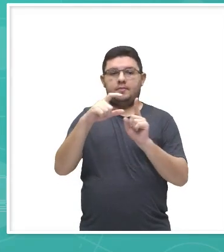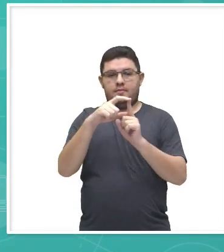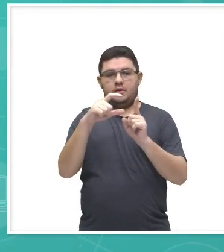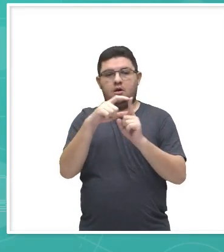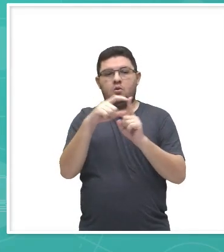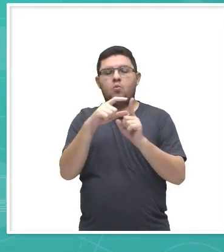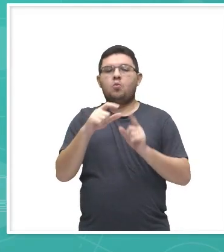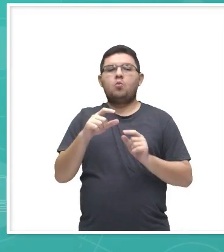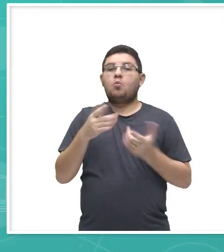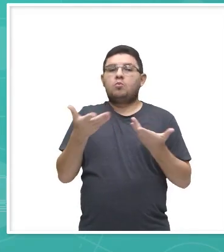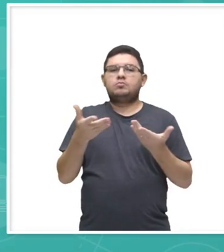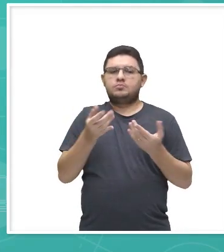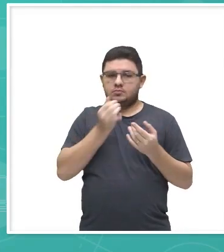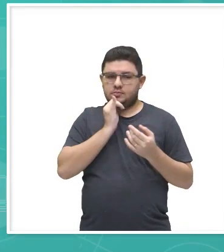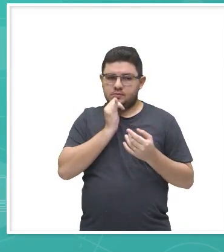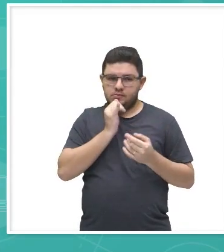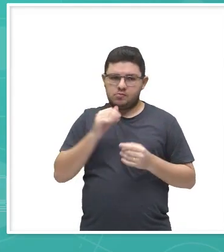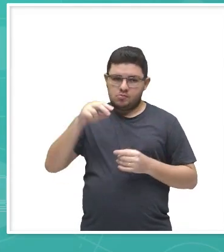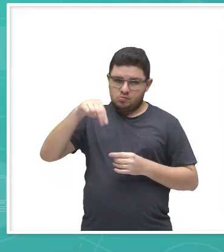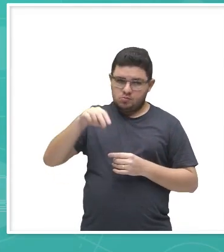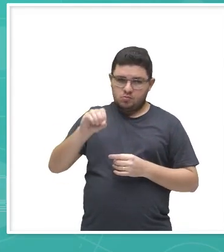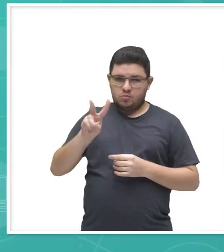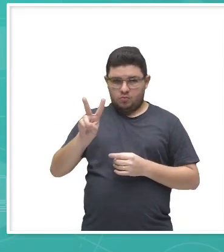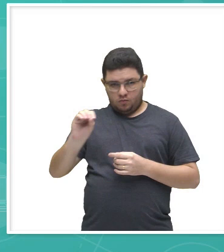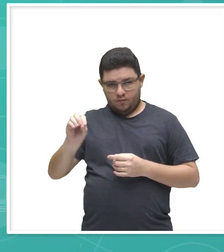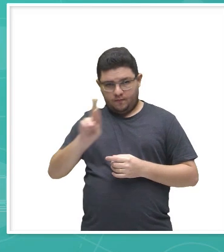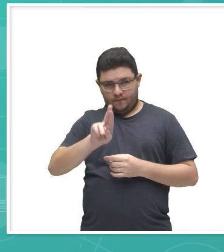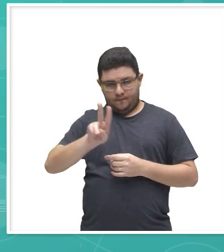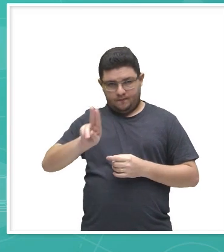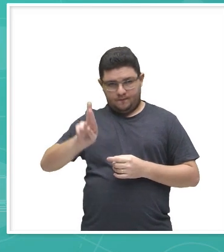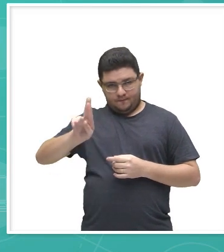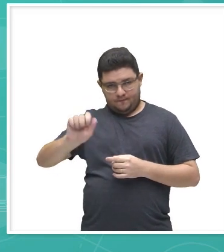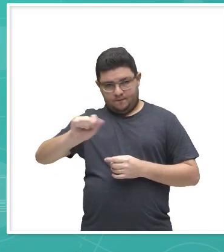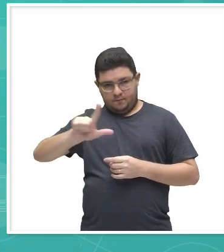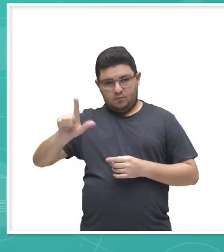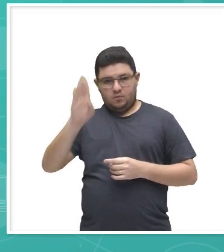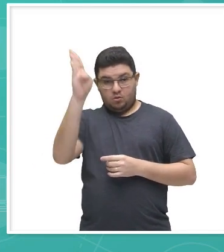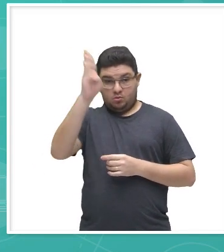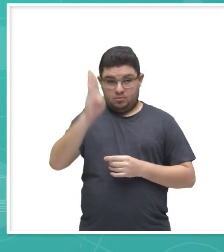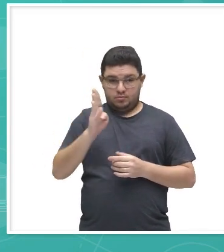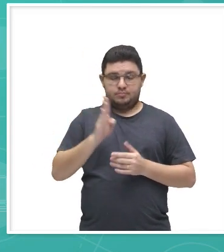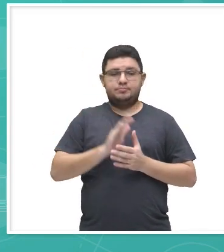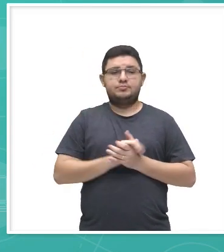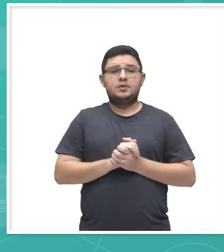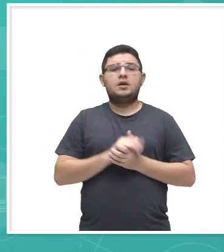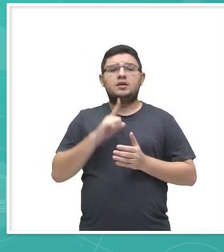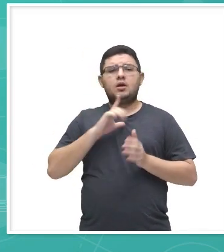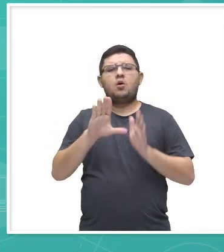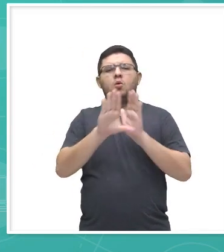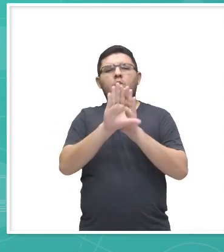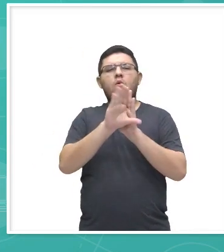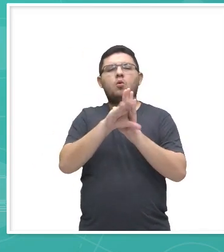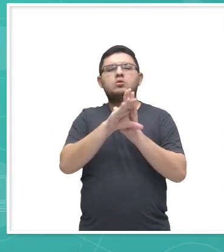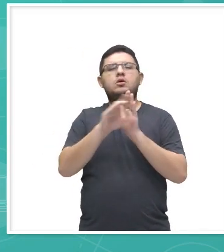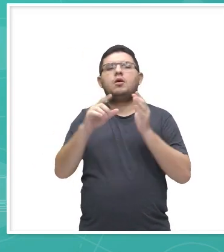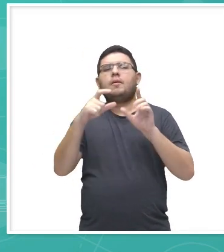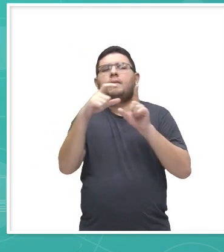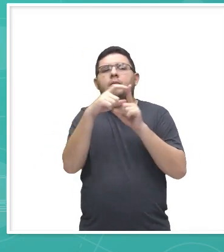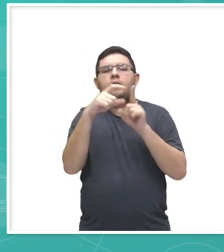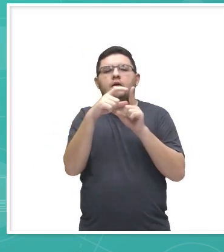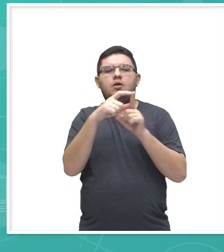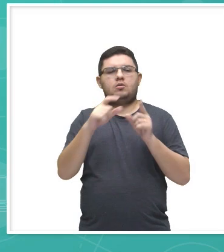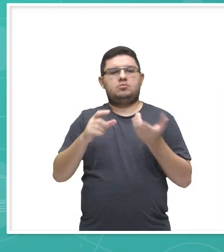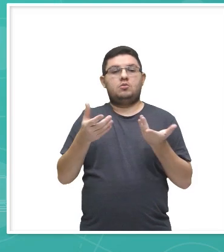né? E aí a gente tem alguns conceitos que a gente vai observar e ver a diferença entre eles, né? Do rural,